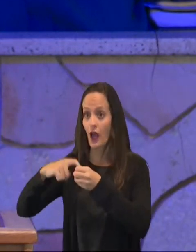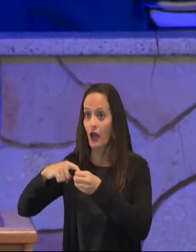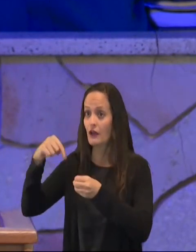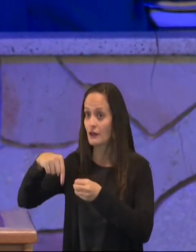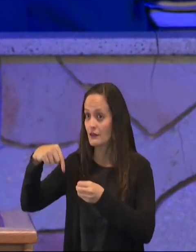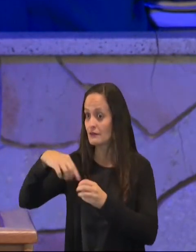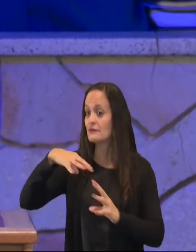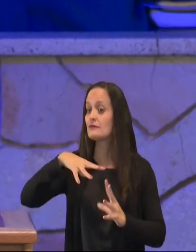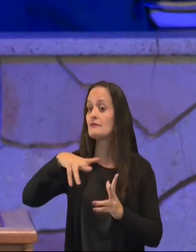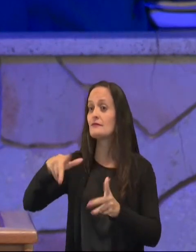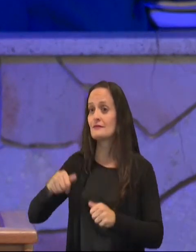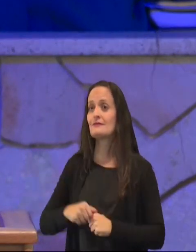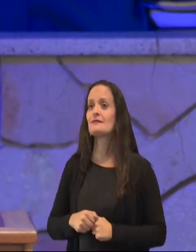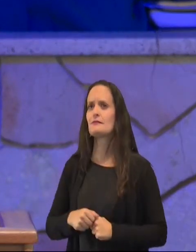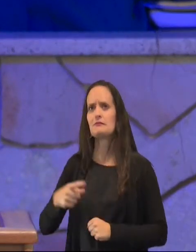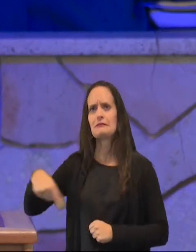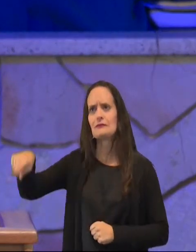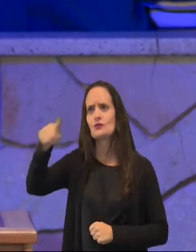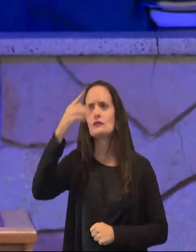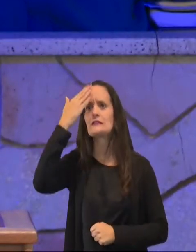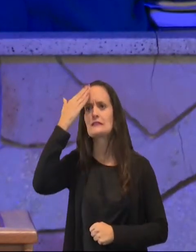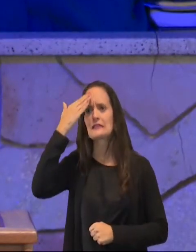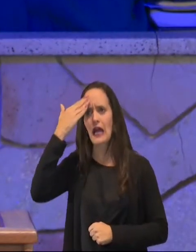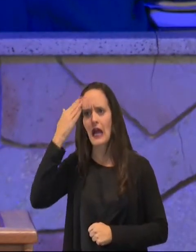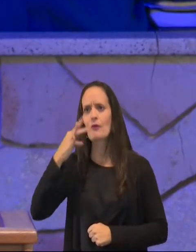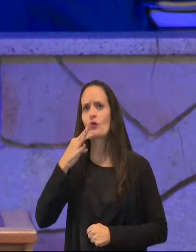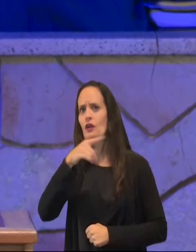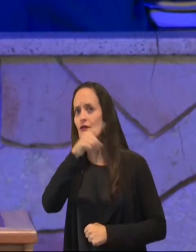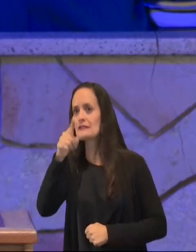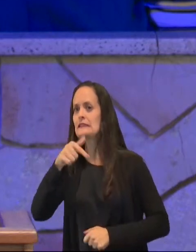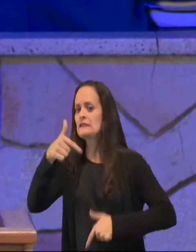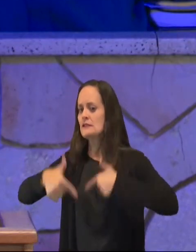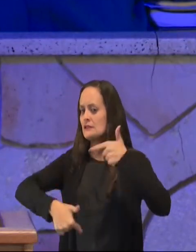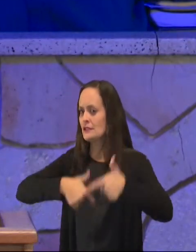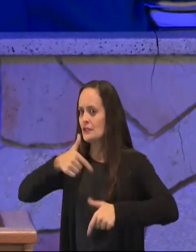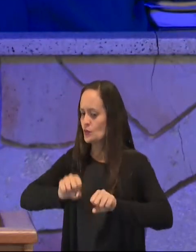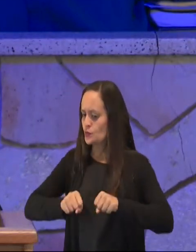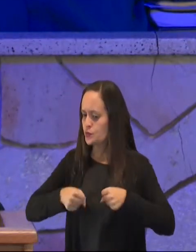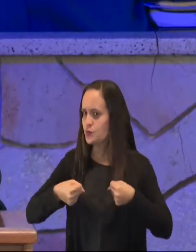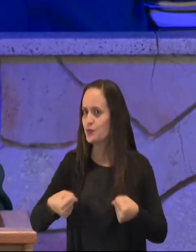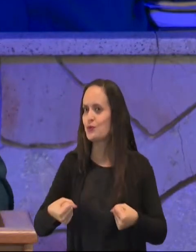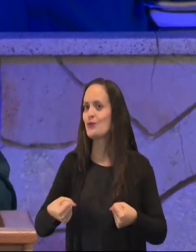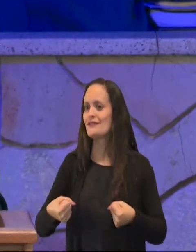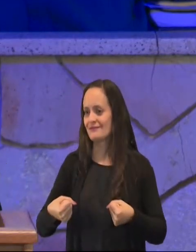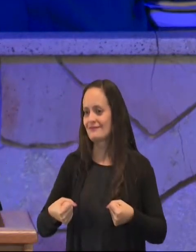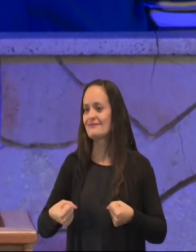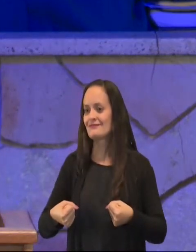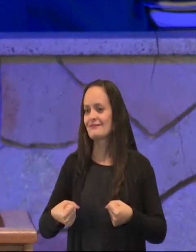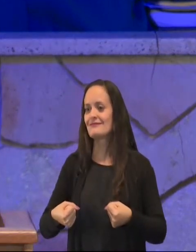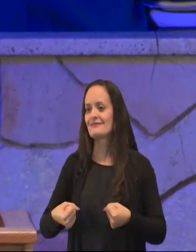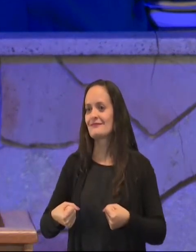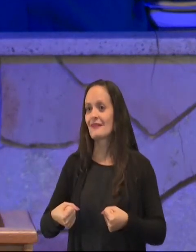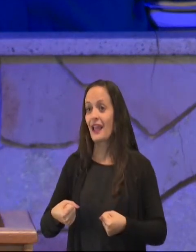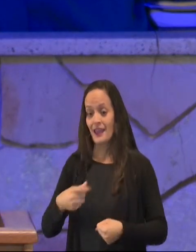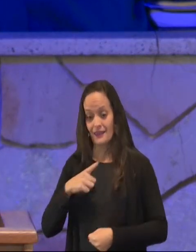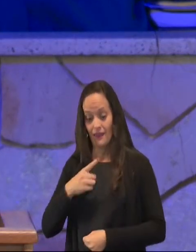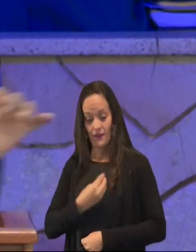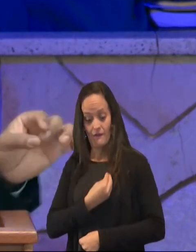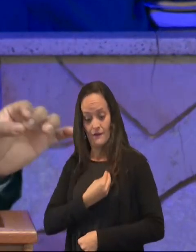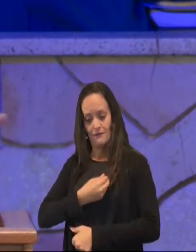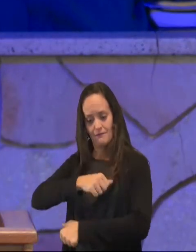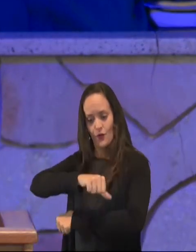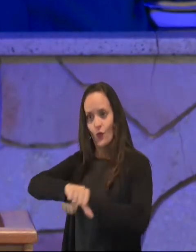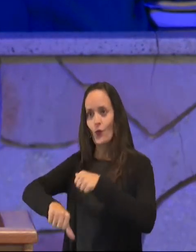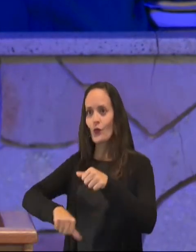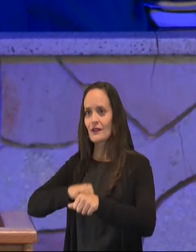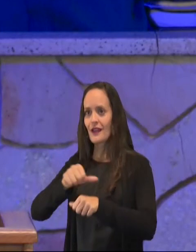para todos aqueles que trabalharam pelo Senhor, e que na plenitude da missão tiveram suas vidas mudadas e se aplicaram, como